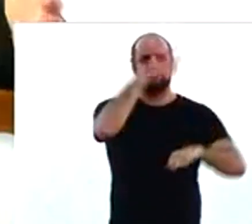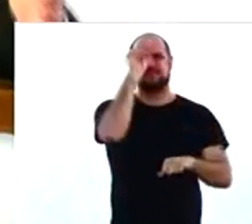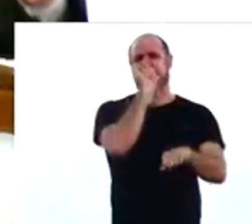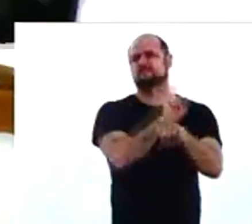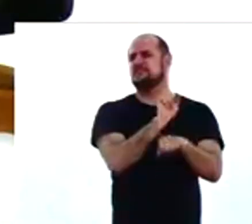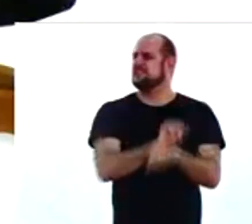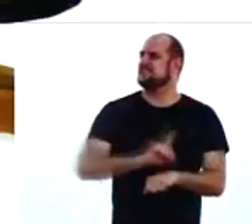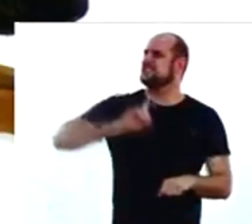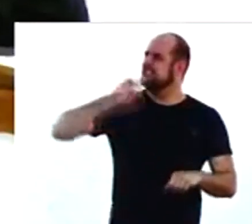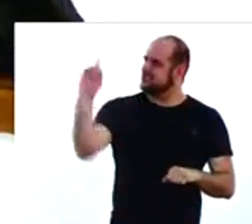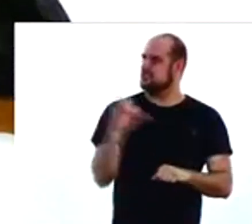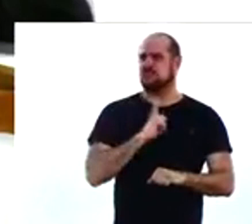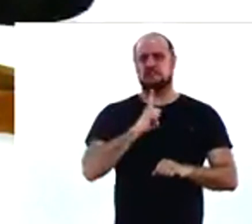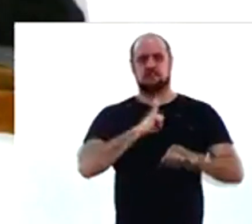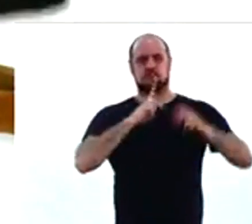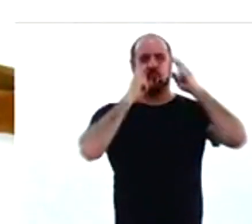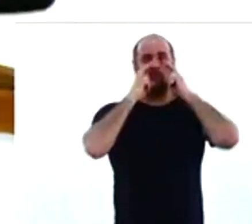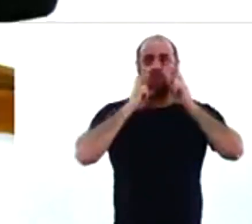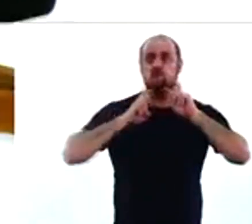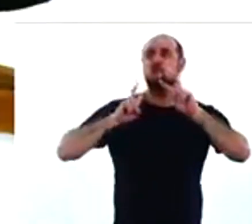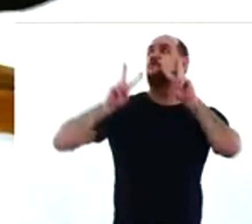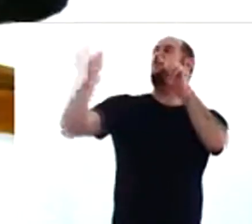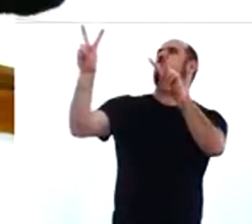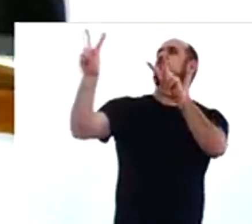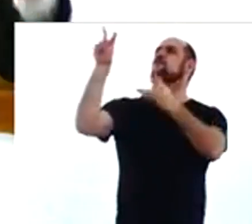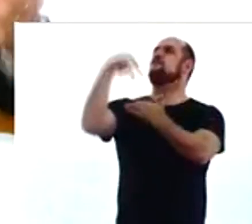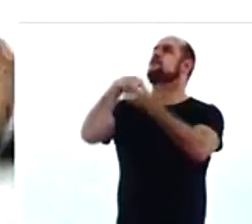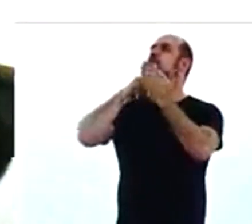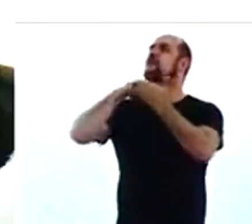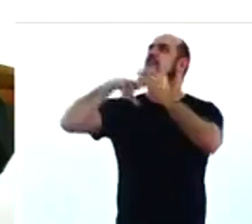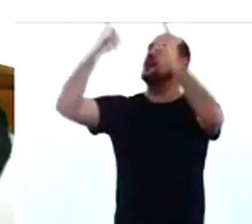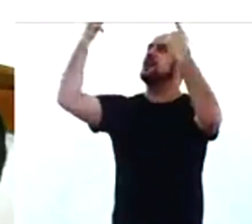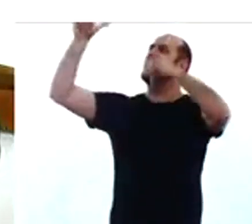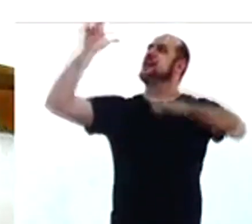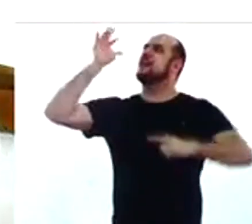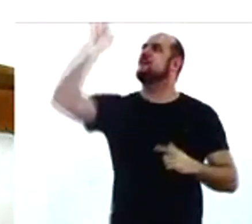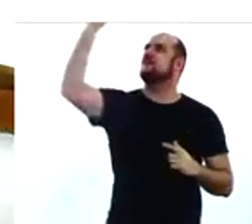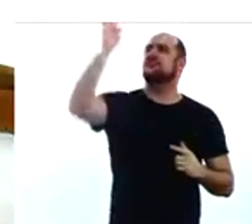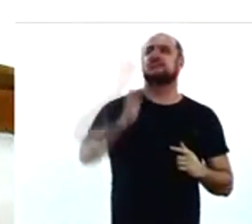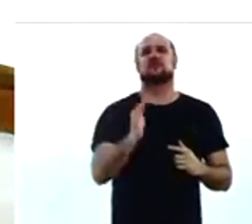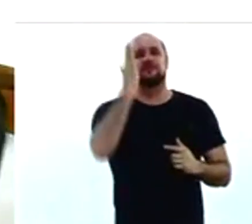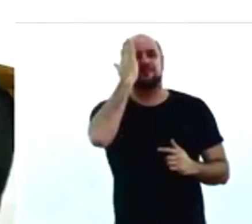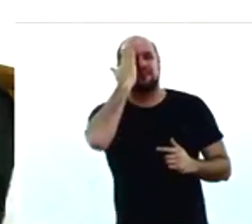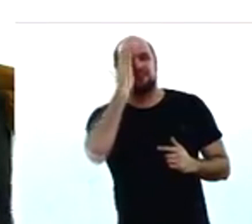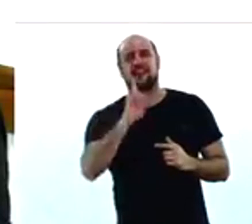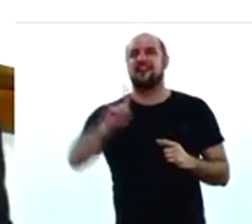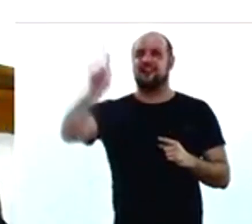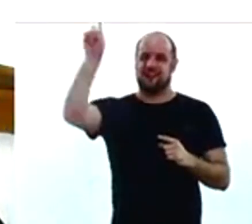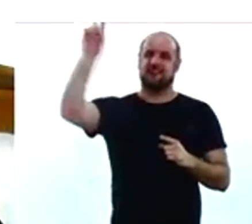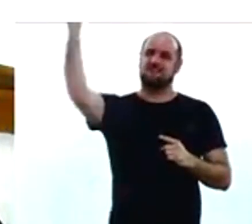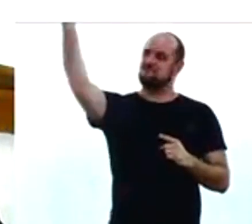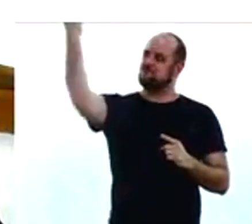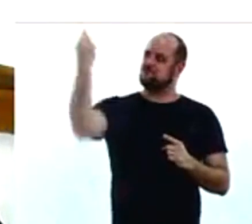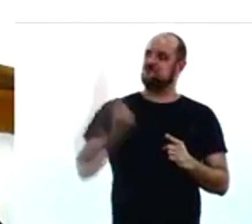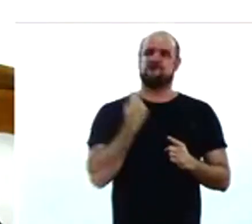em Deus. Os nossos olhos estão fitos naquele lugar que a Bíblia diz que Ele de lá